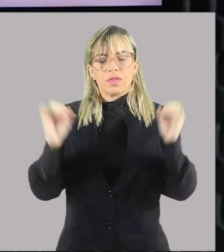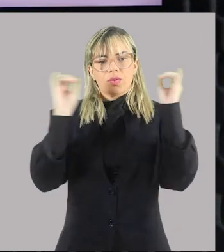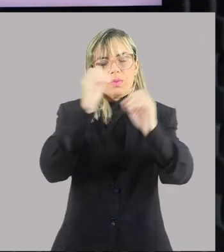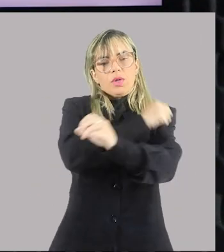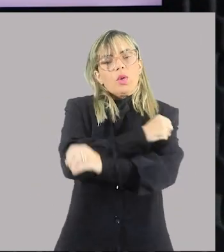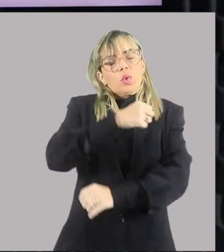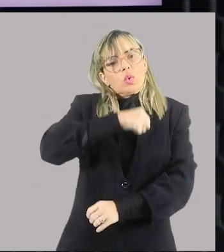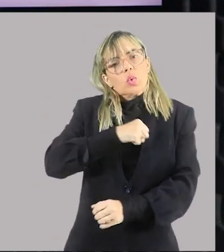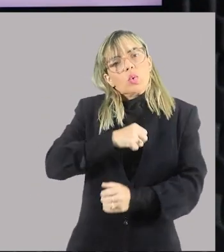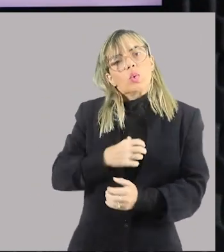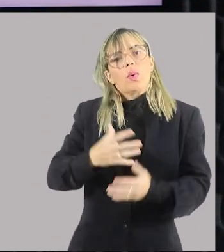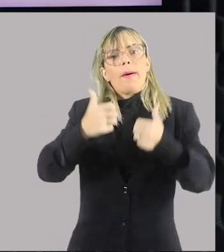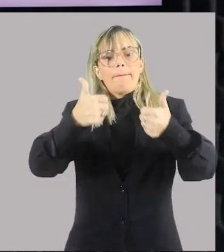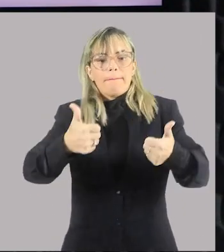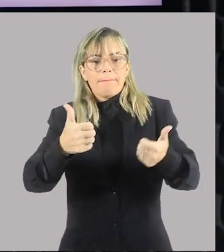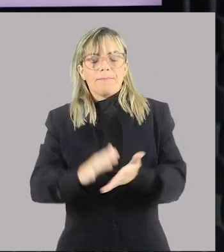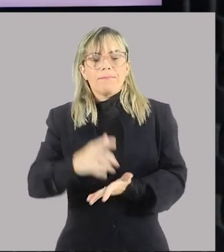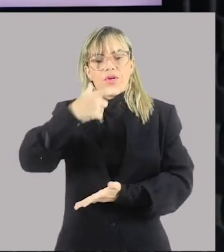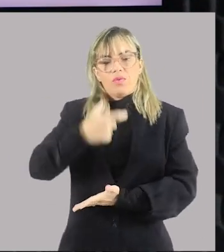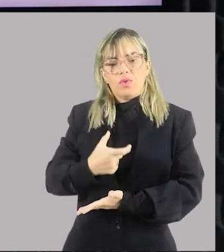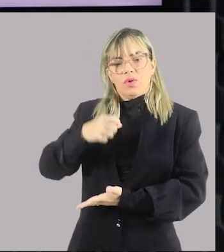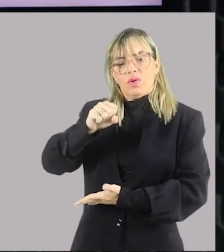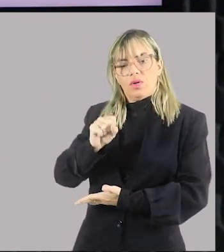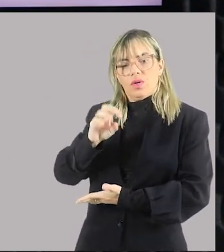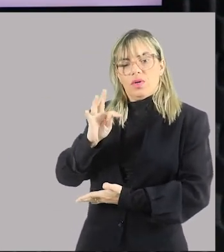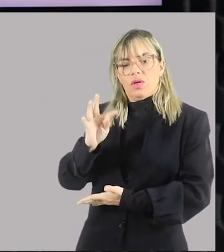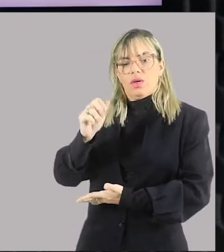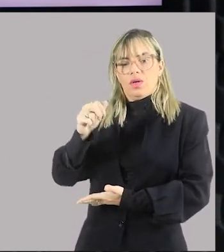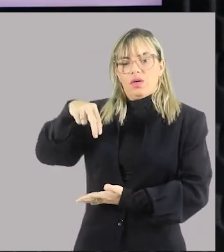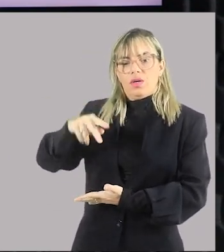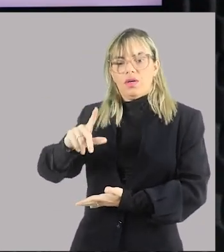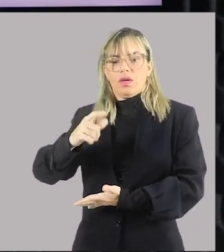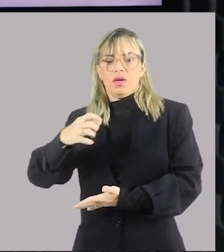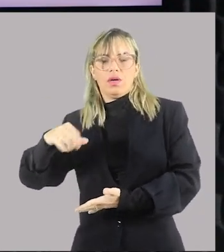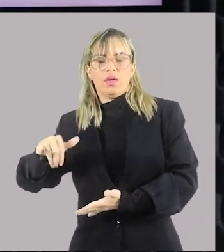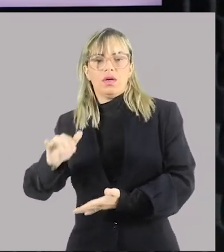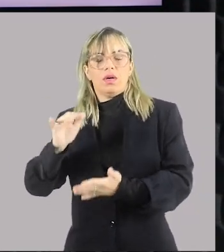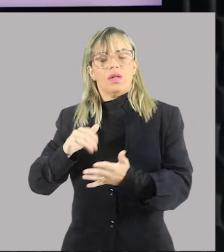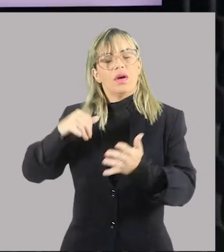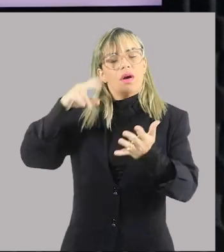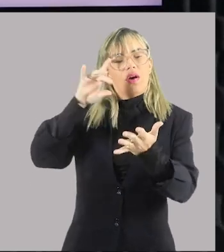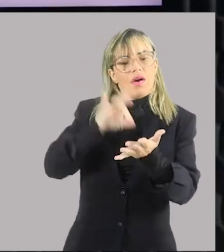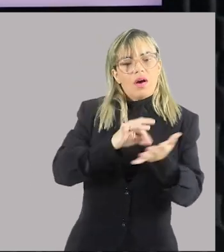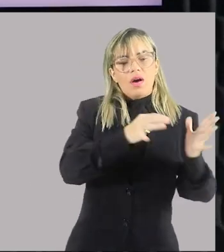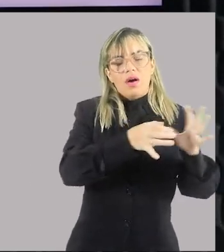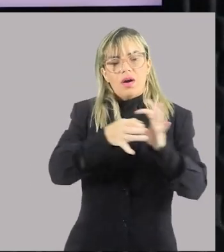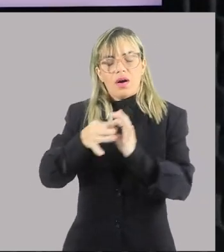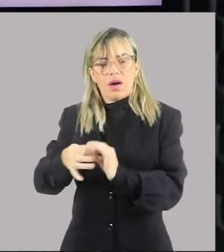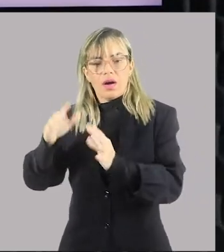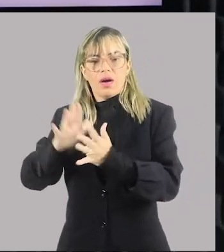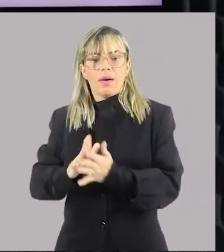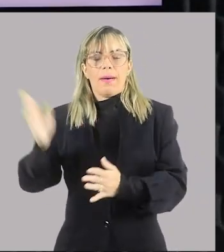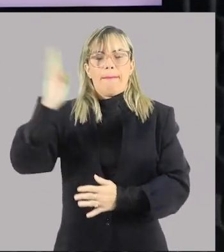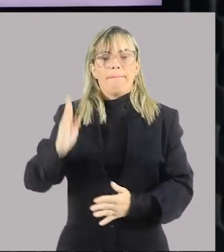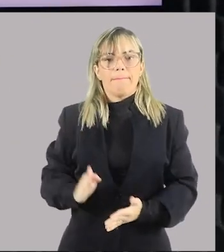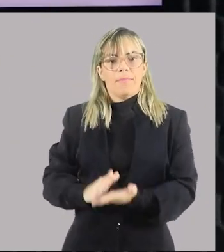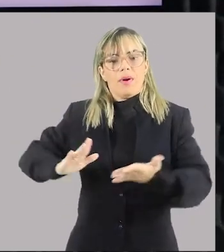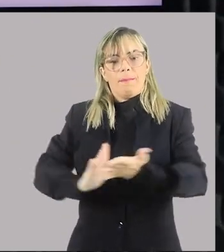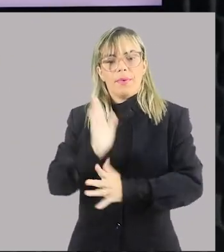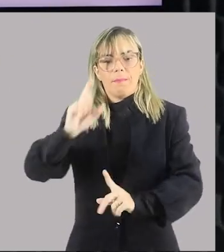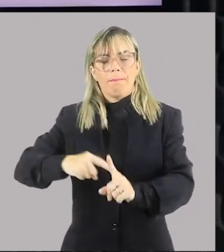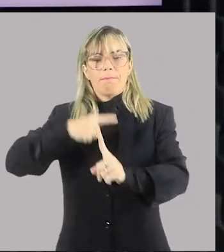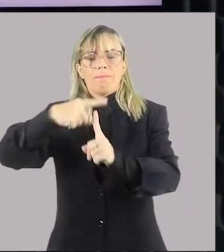E aí, galerinha, tudo bem? Professor Stanley Ferreira, Realidade Brasileira, a prova mais Enem